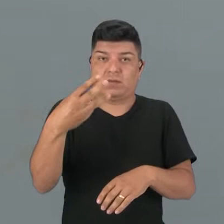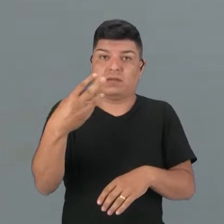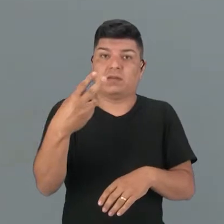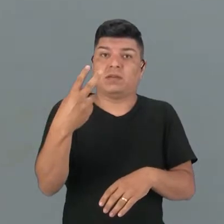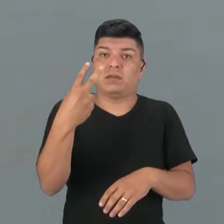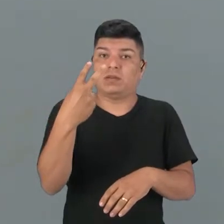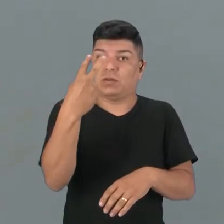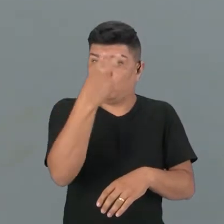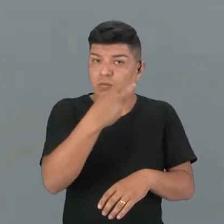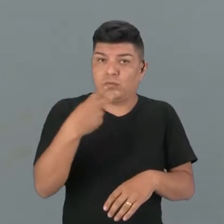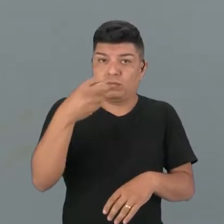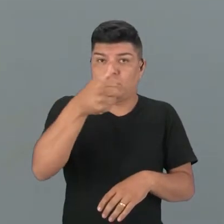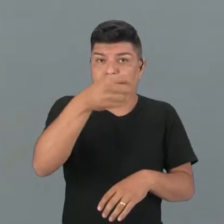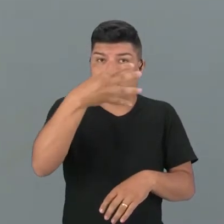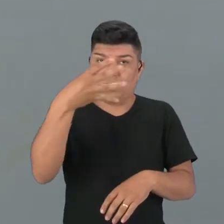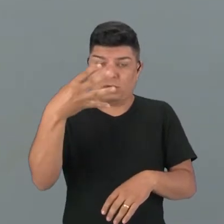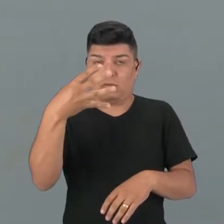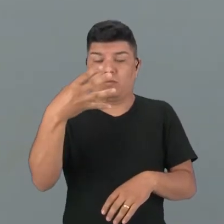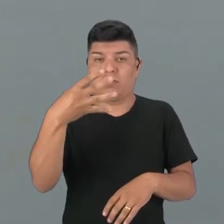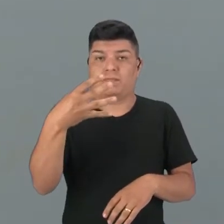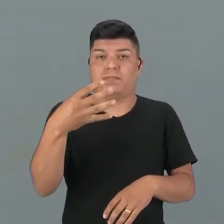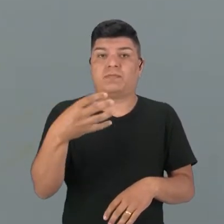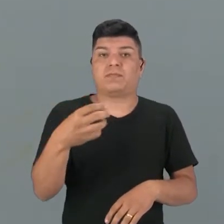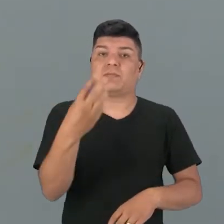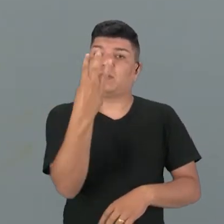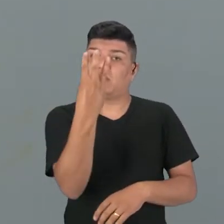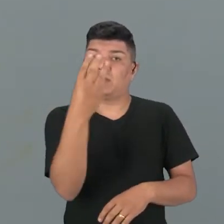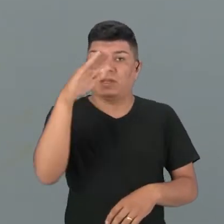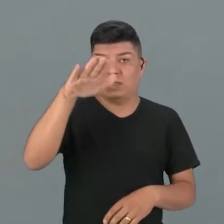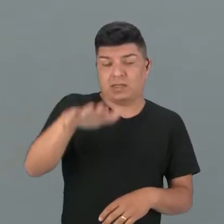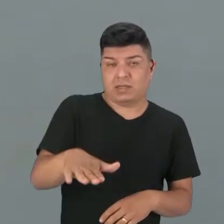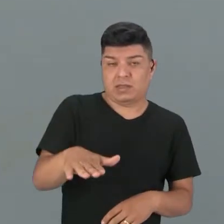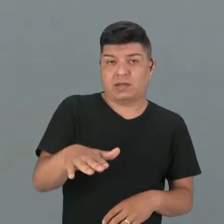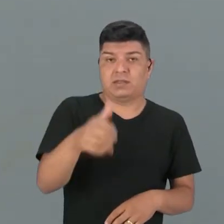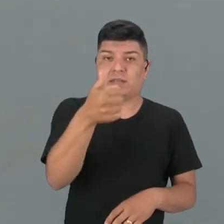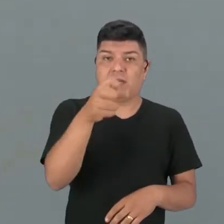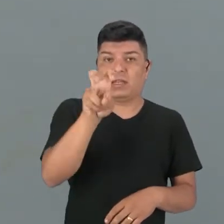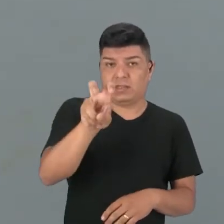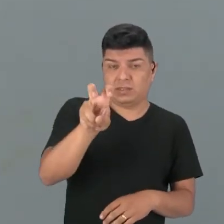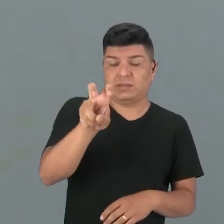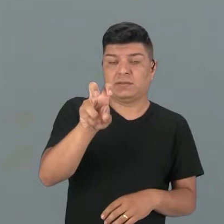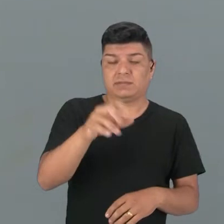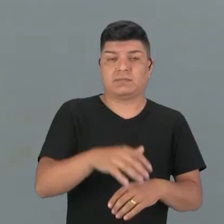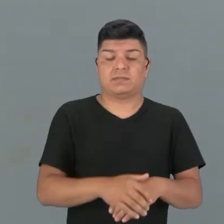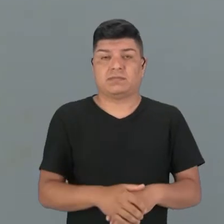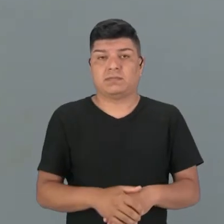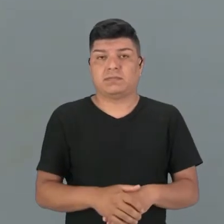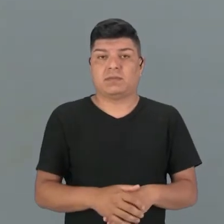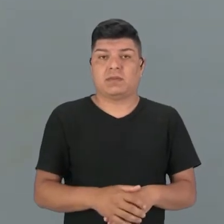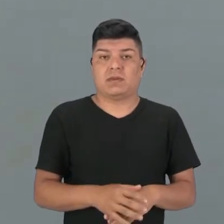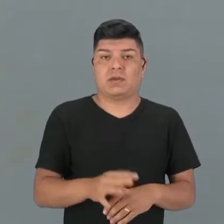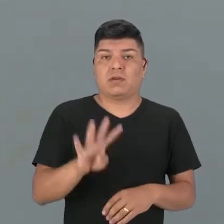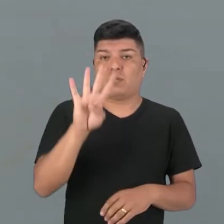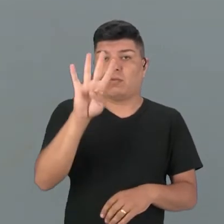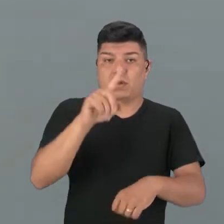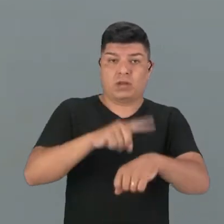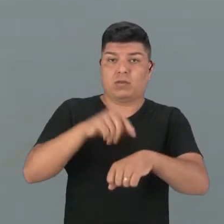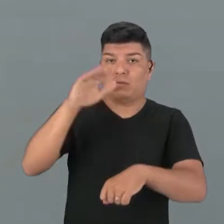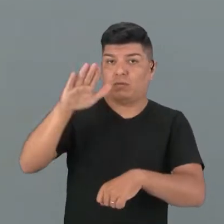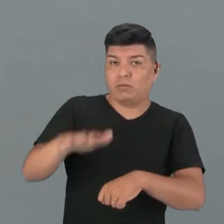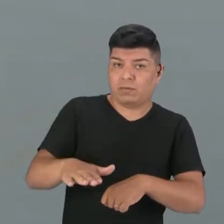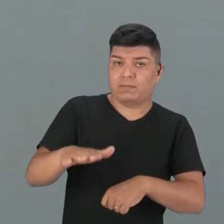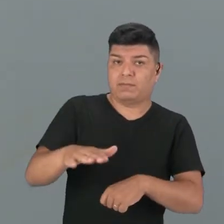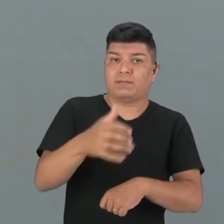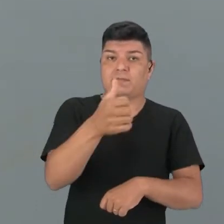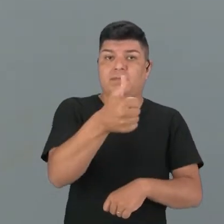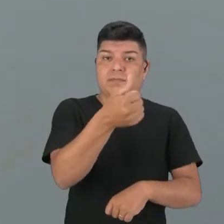tarde é 14 horas. 3 horas da tarde é 15 horas. 4 horas da tarde, 16